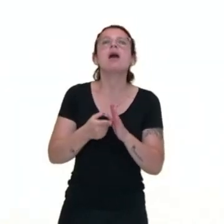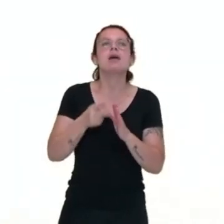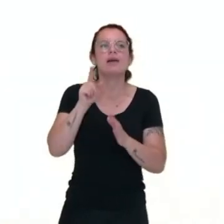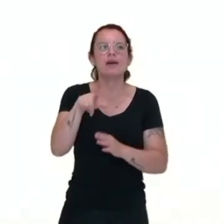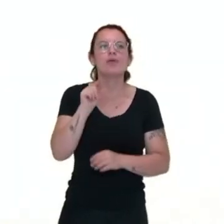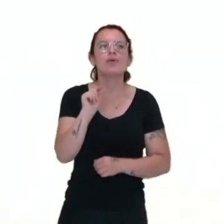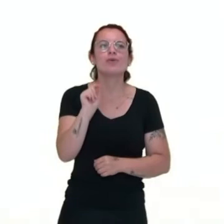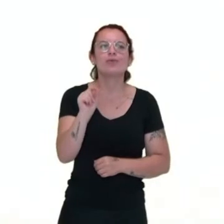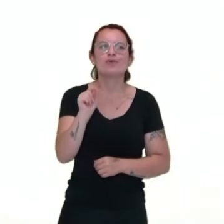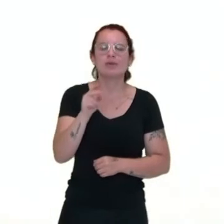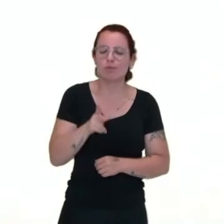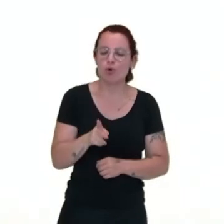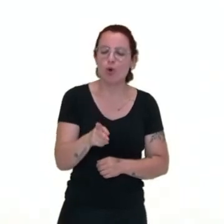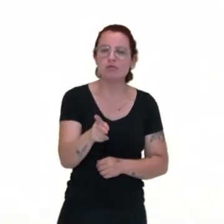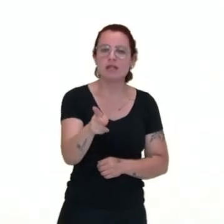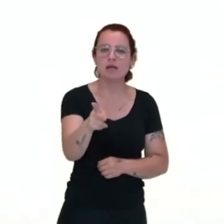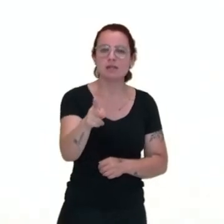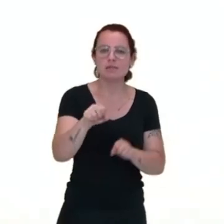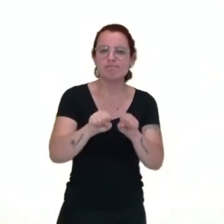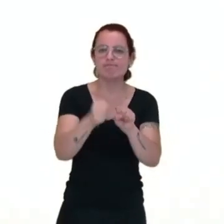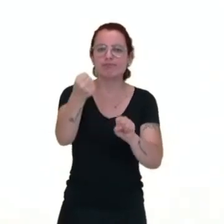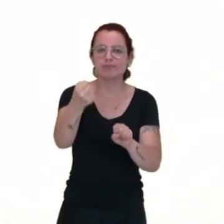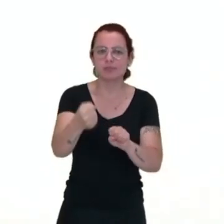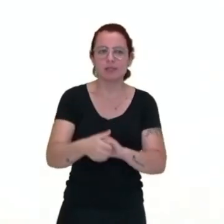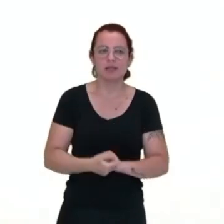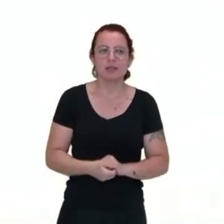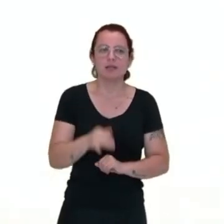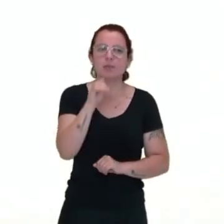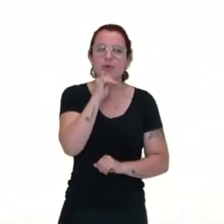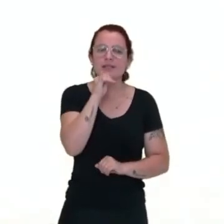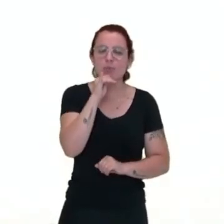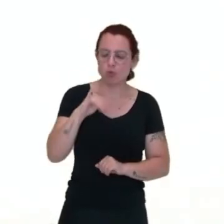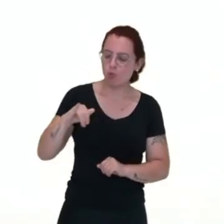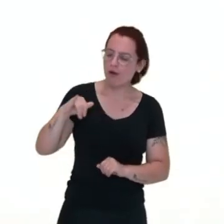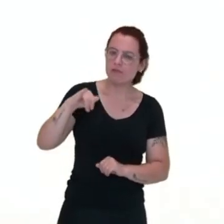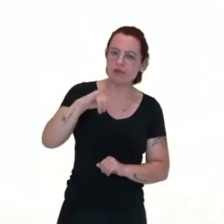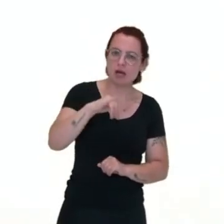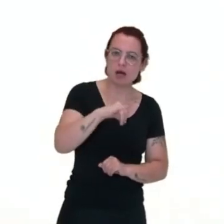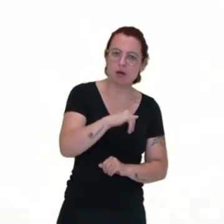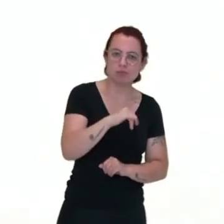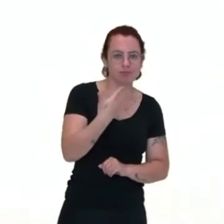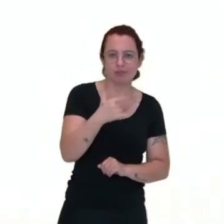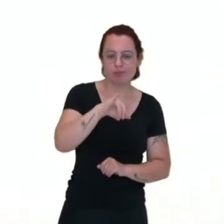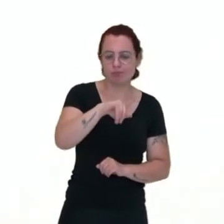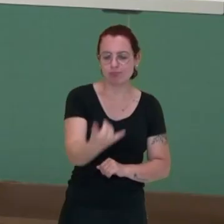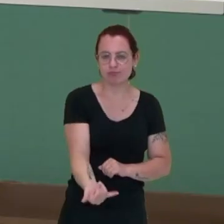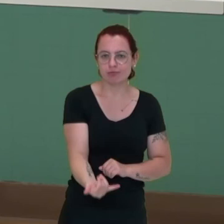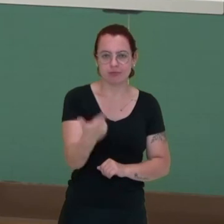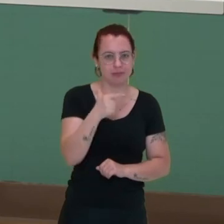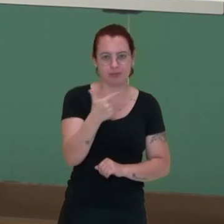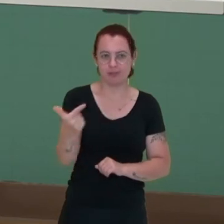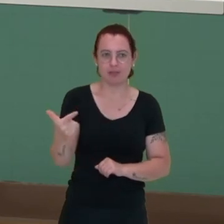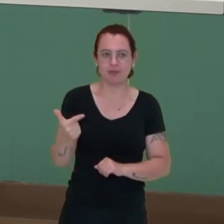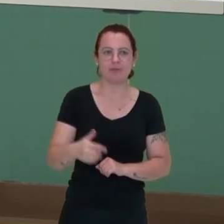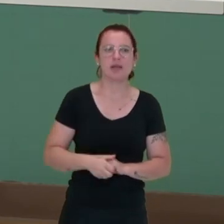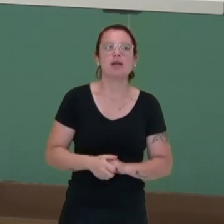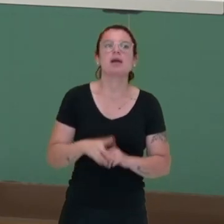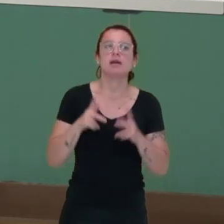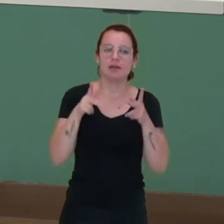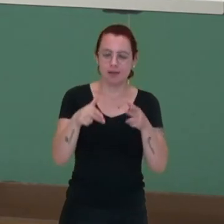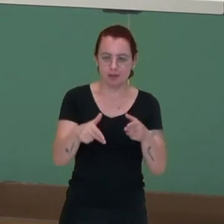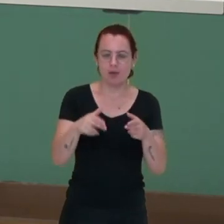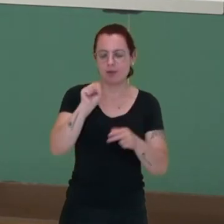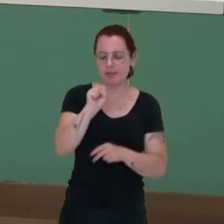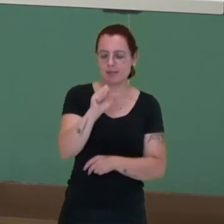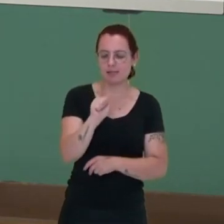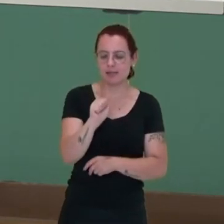uma queda livre infinita, ou seja, os objetos realmente não caem, né? Eles não têm um ponto final de queda. Então, o movimento de um satélite, na verdade, né, como